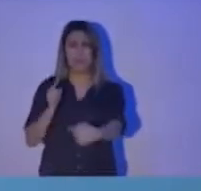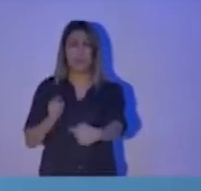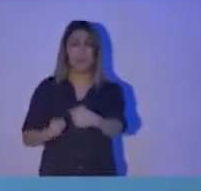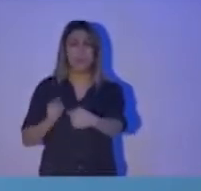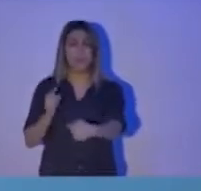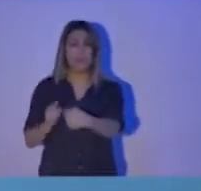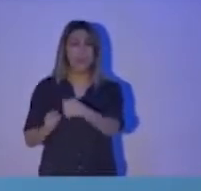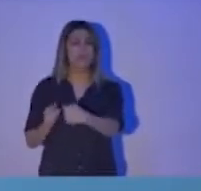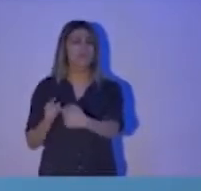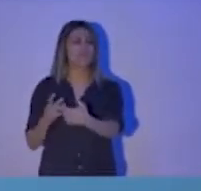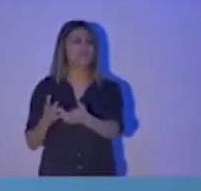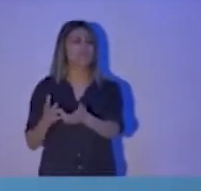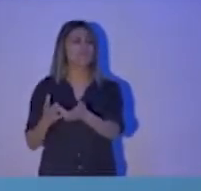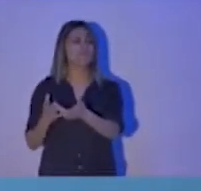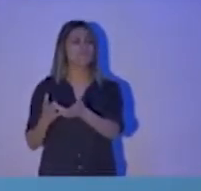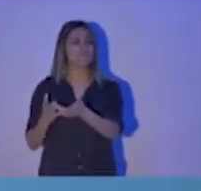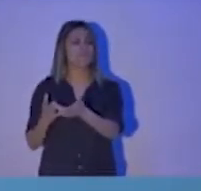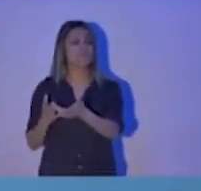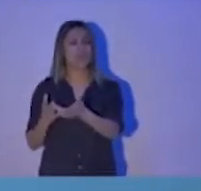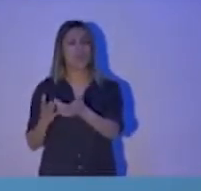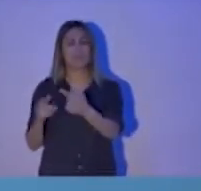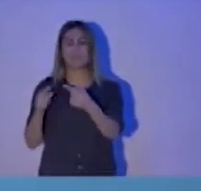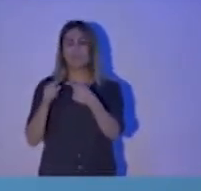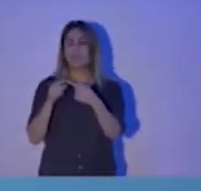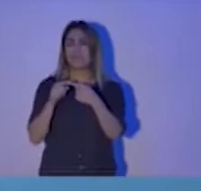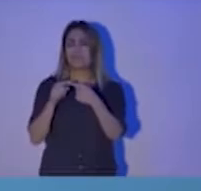campo que foge um pouco essa...